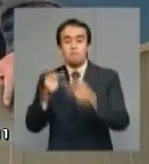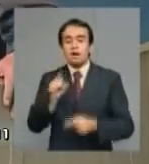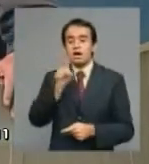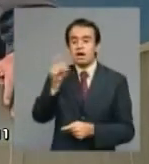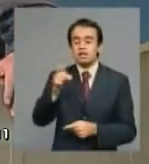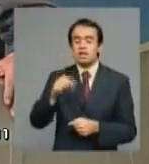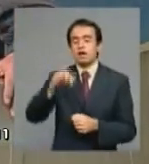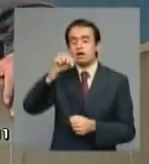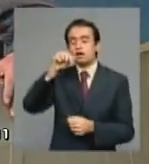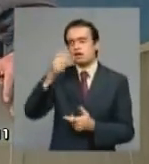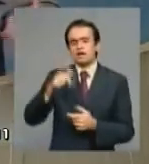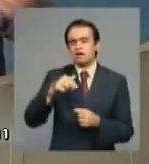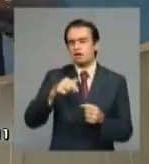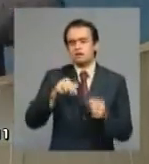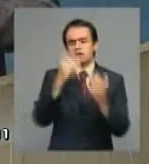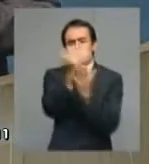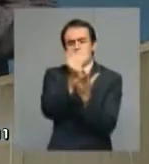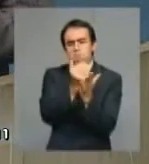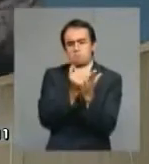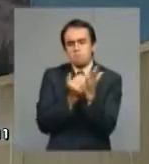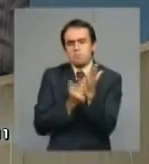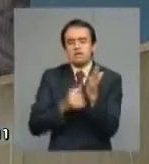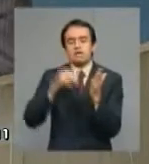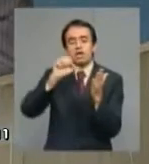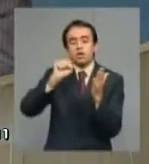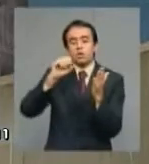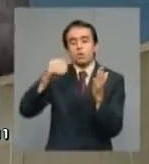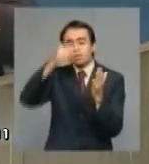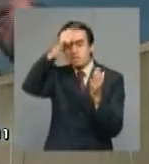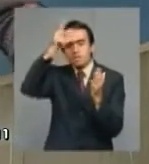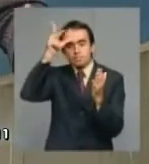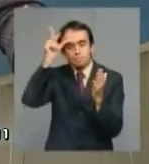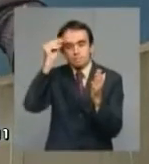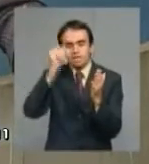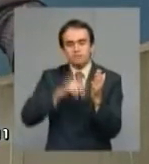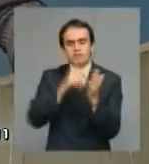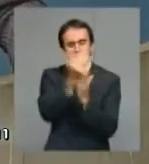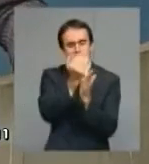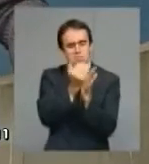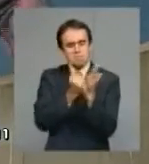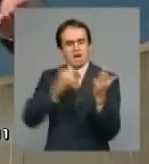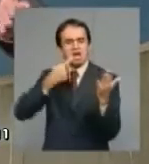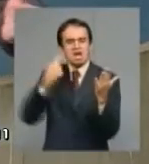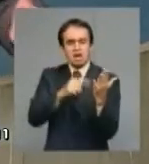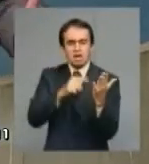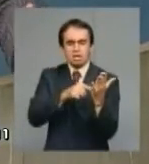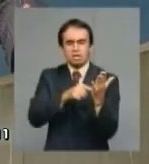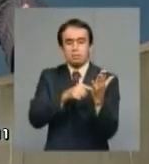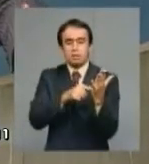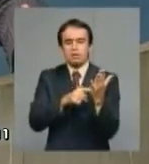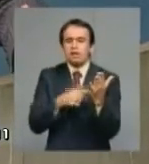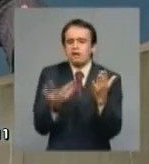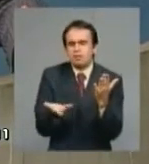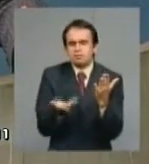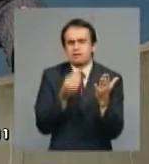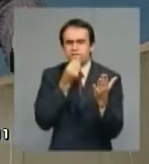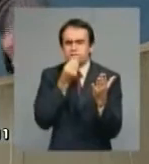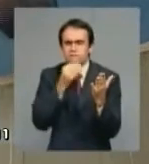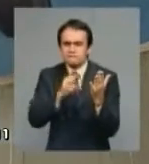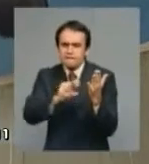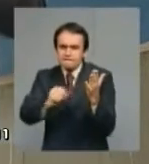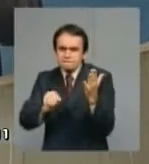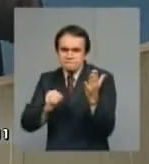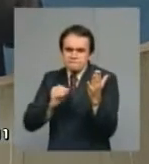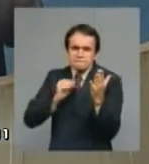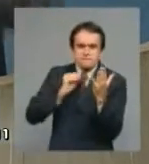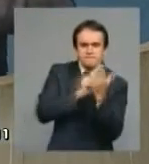80 prefeitos. E eu vou pedir aqui encarecidamente ao doutor Luiz Alcântara que ele me dê uma vaguinha dessas